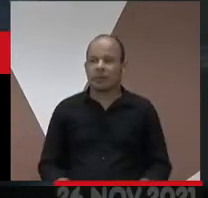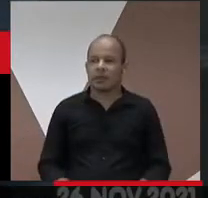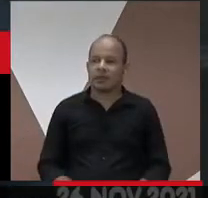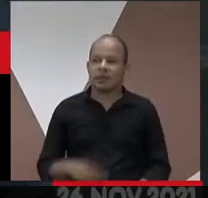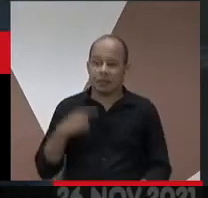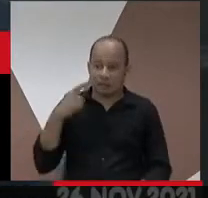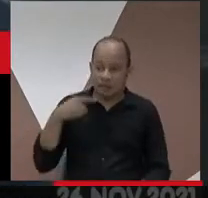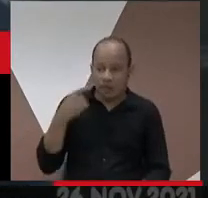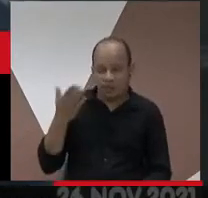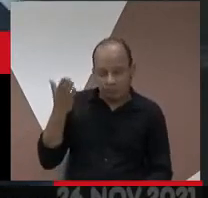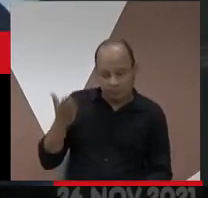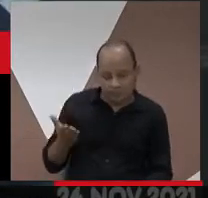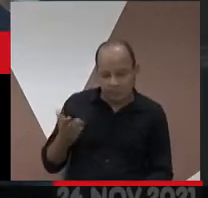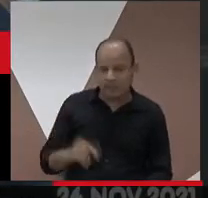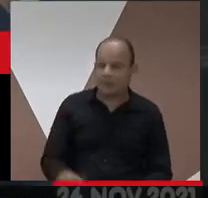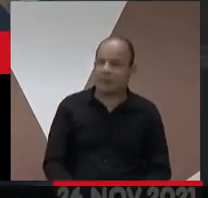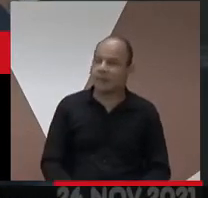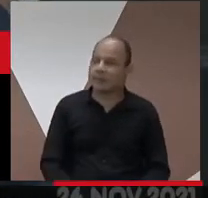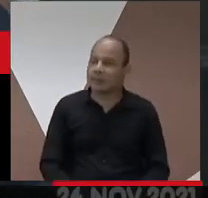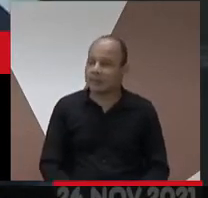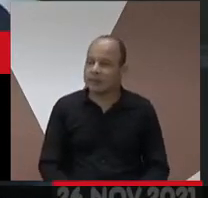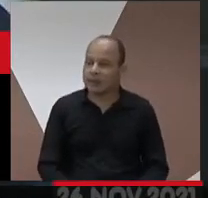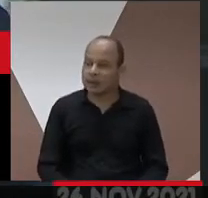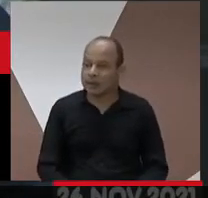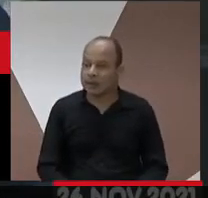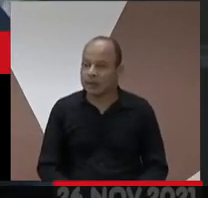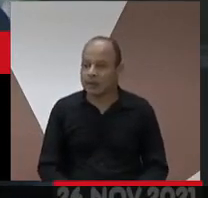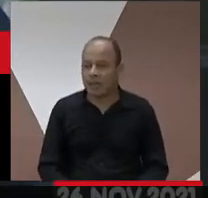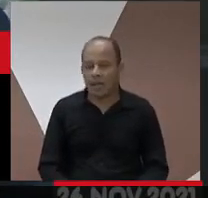permitir que, num ambiente